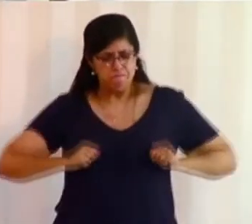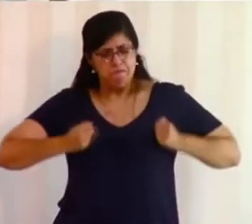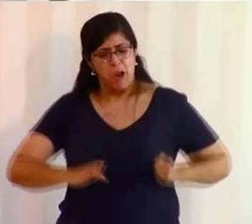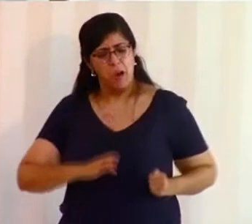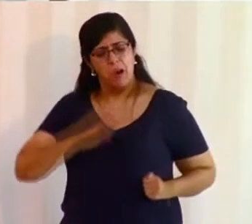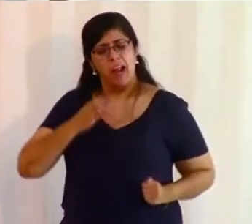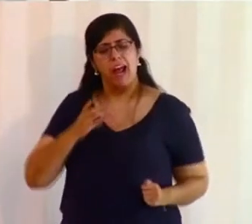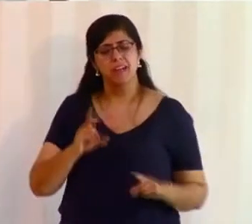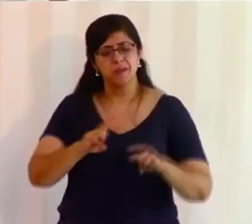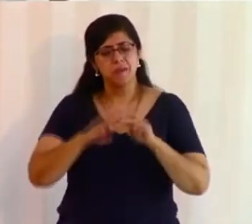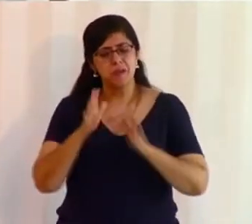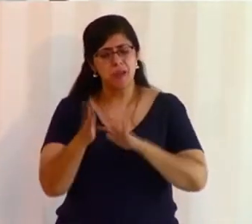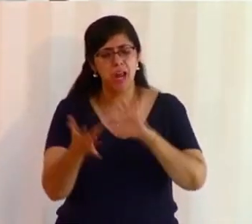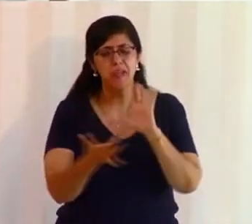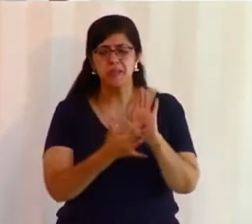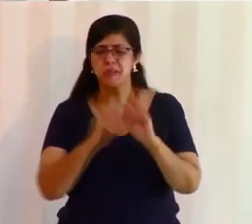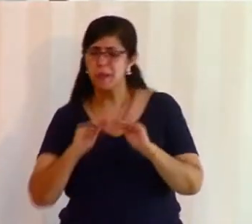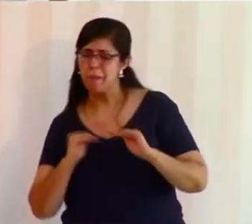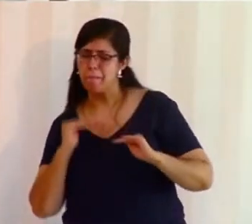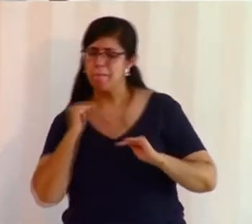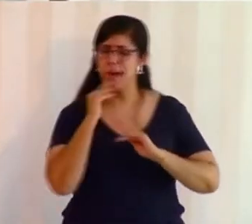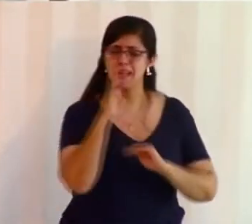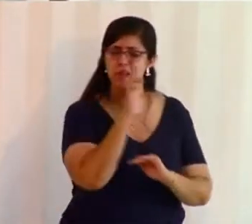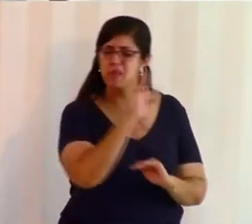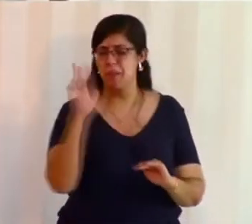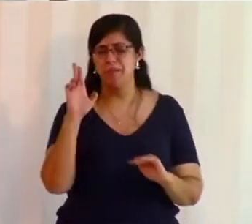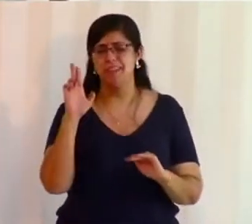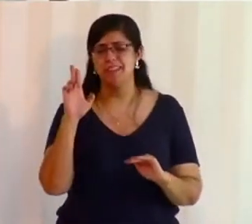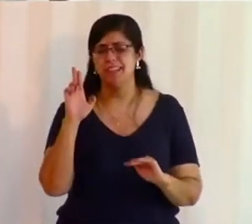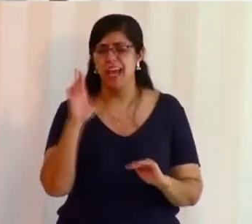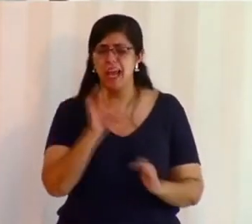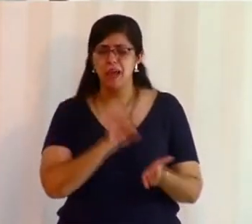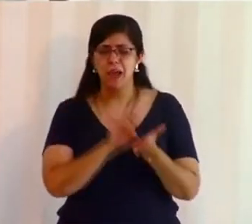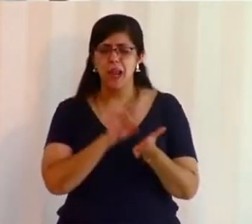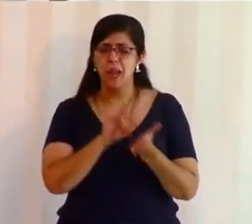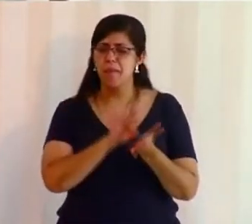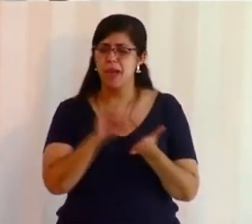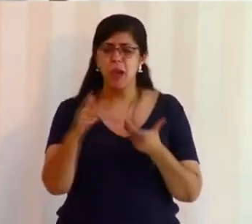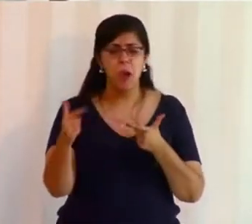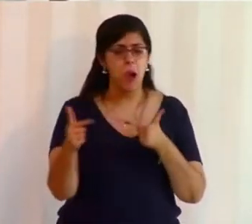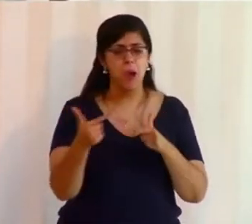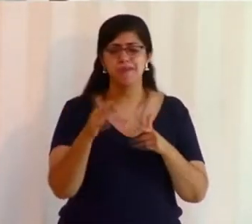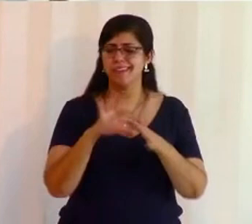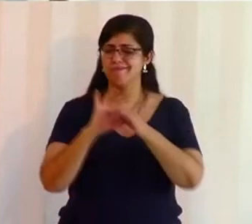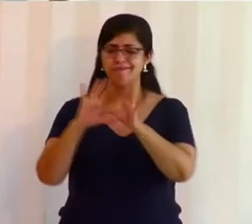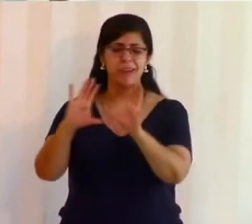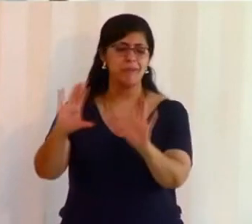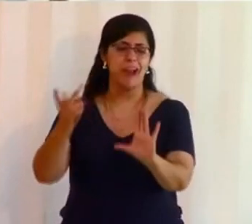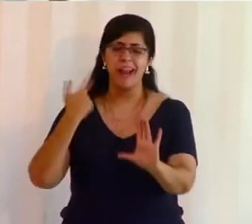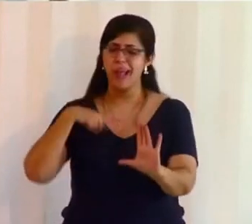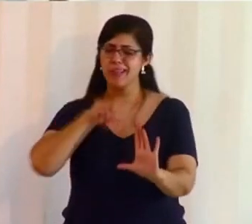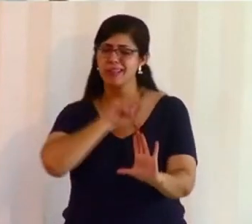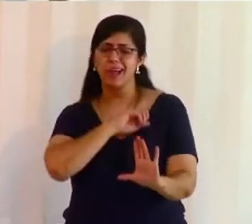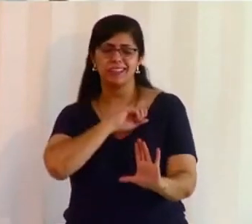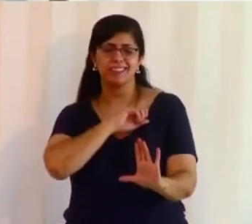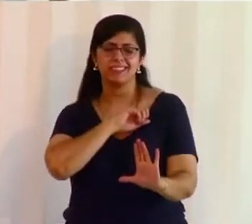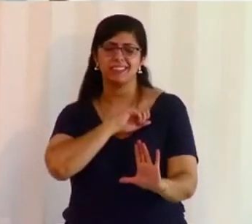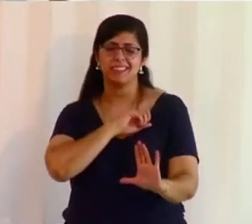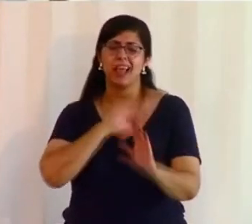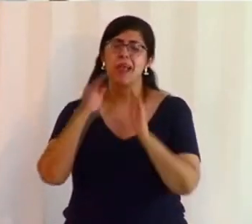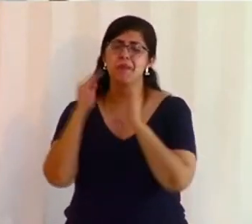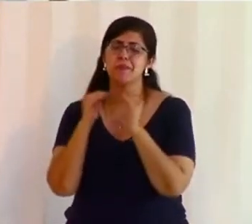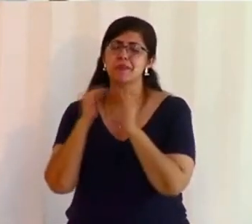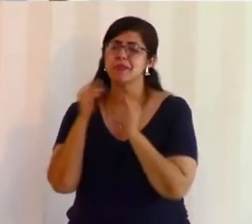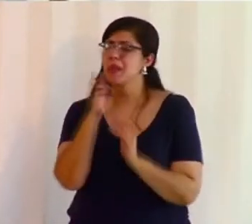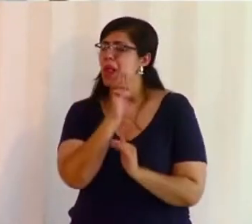o nome de Jesus, o nome que está sobre todo o nome, e que o inimigo não resiste, quando seus filhos não só invocam o nome do Senhor